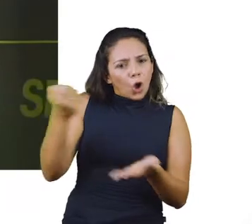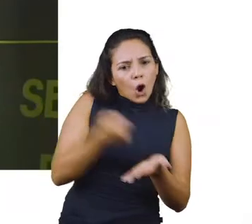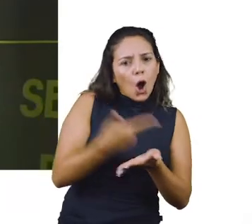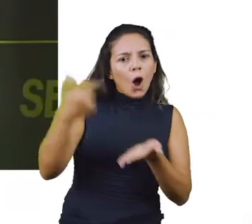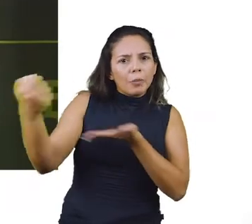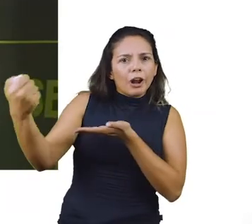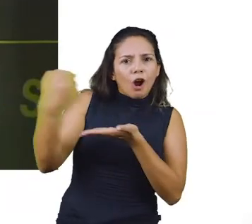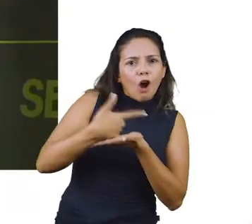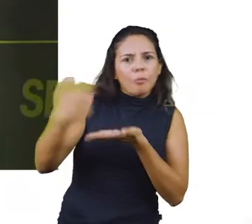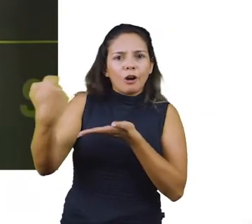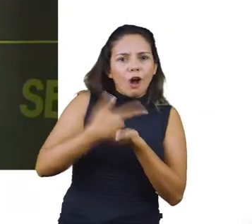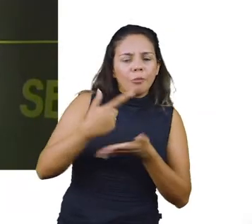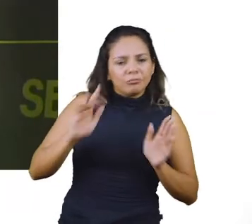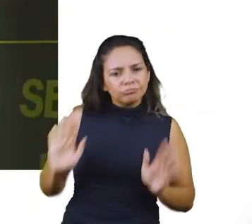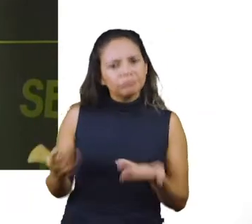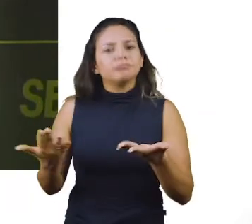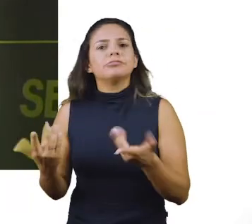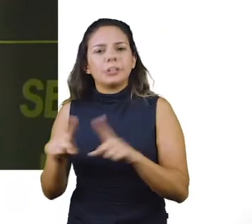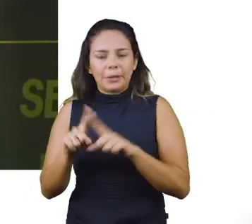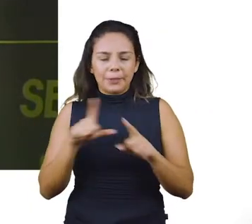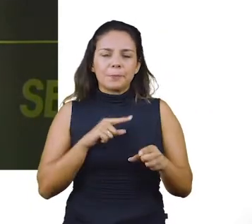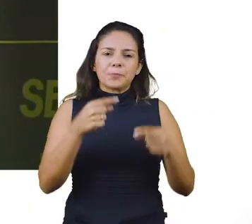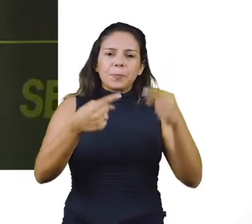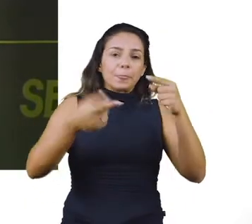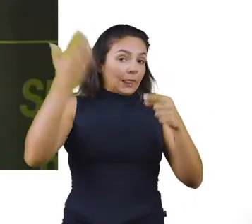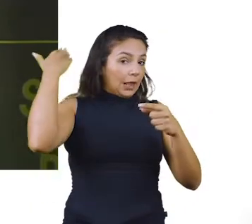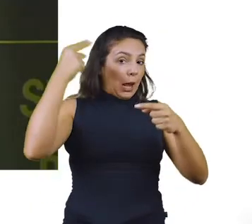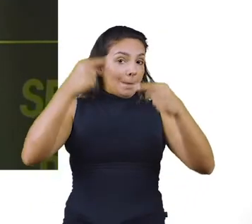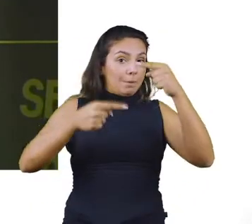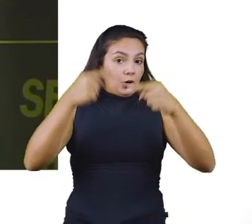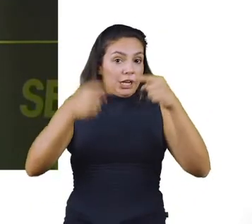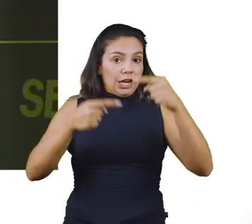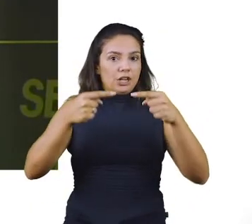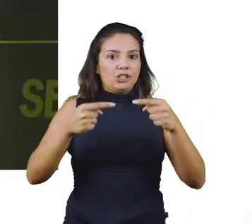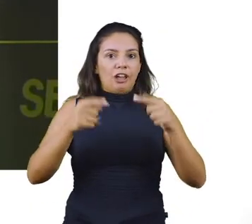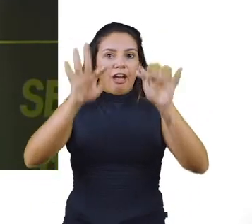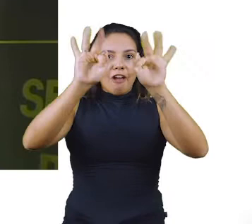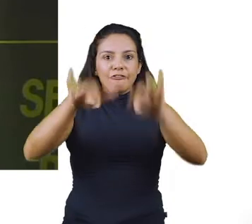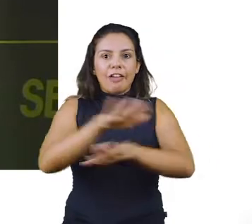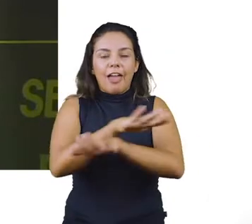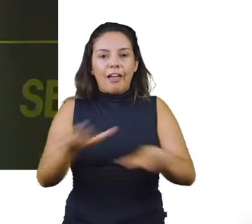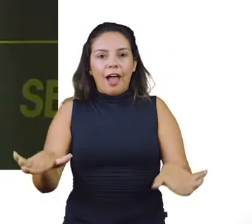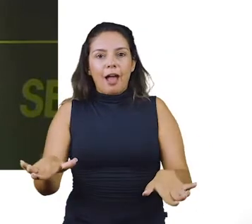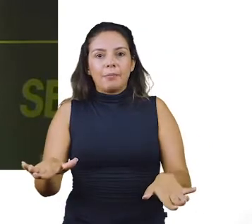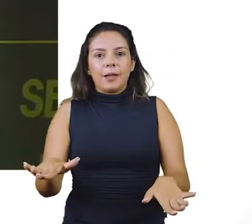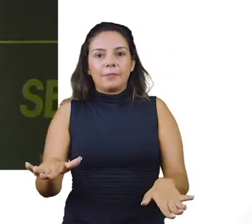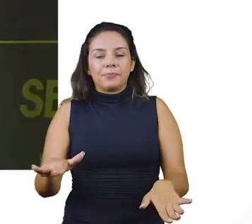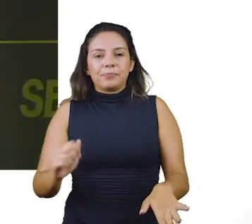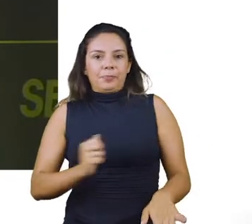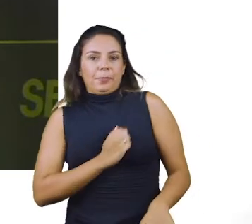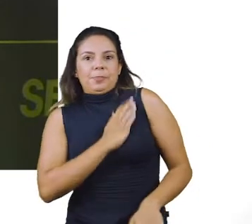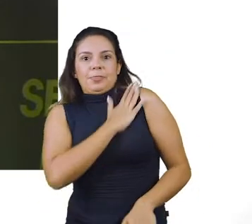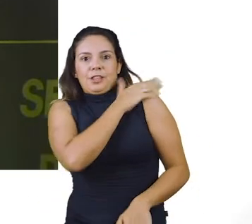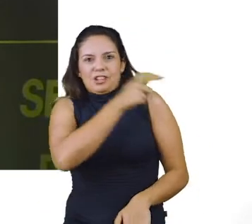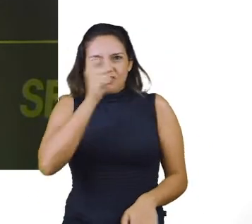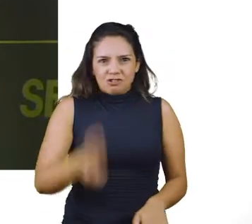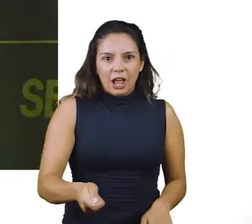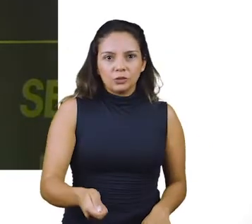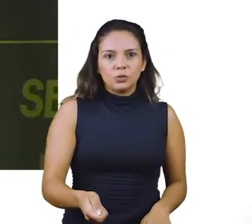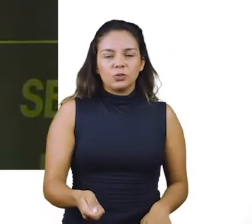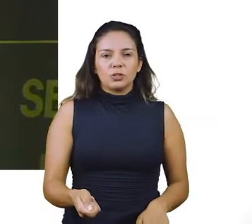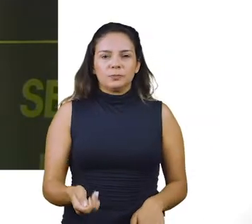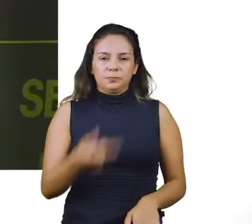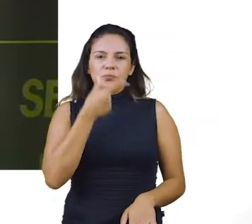todo também aquele momento político de final de ditadura, né? Estávamos no final do governo do general